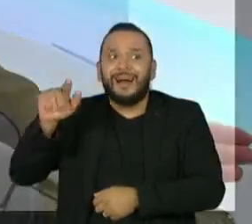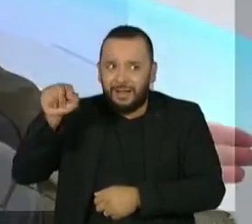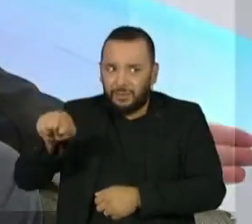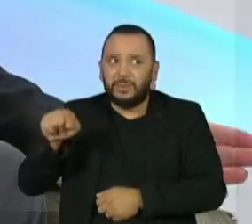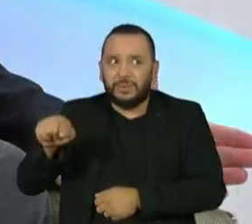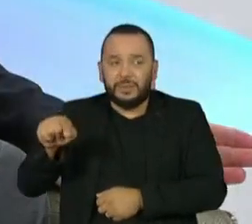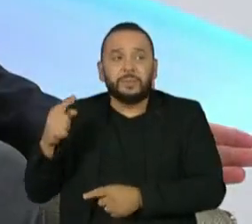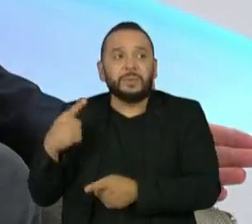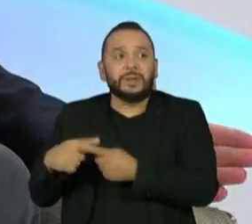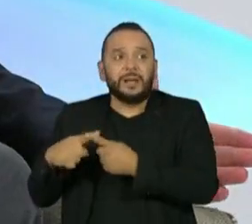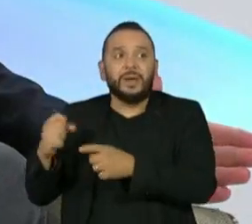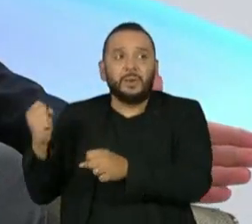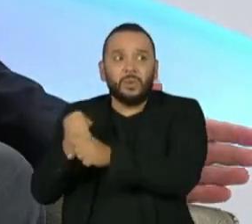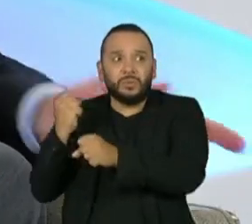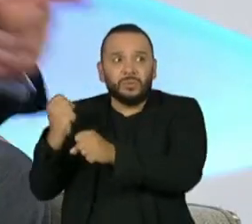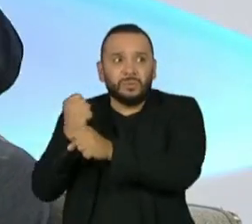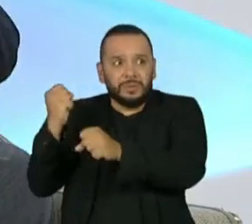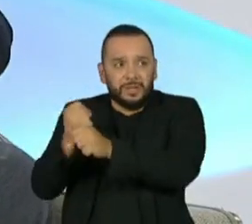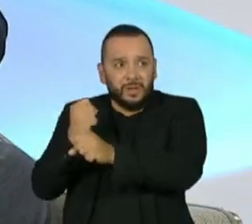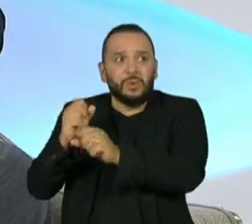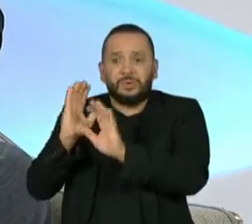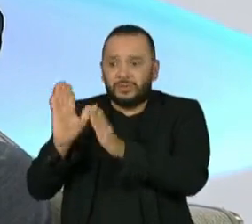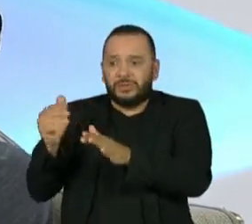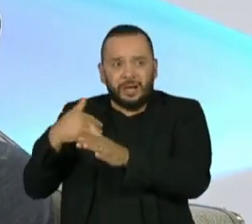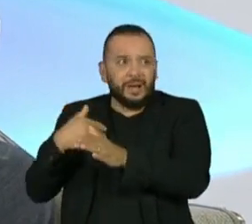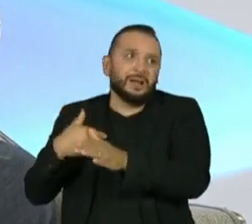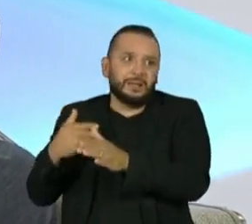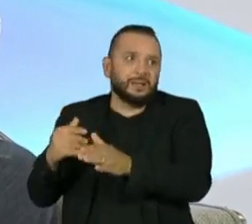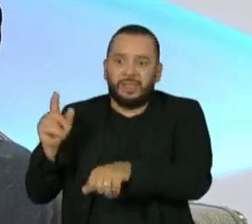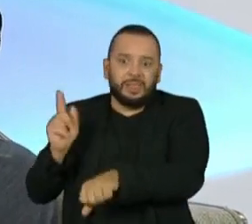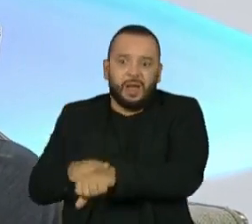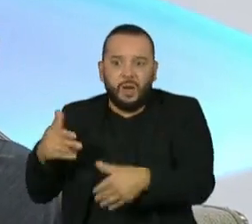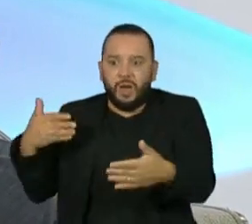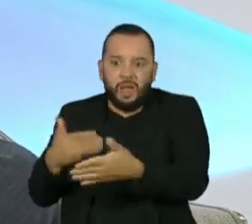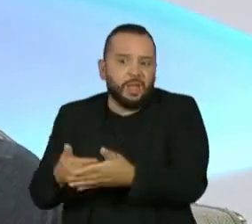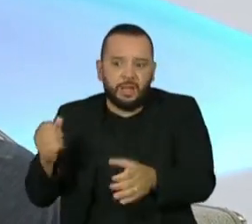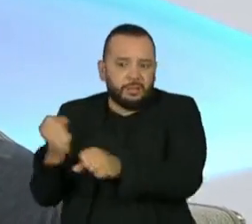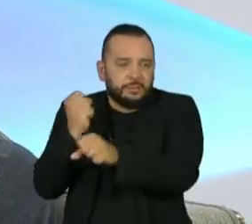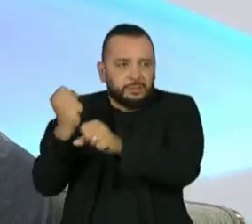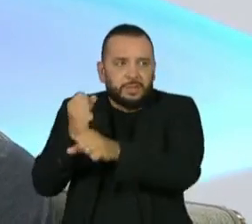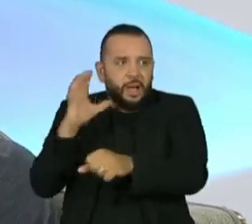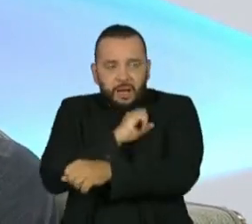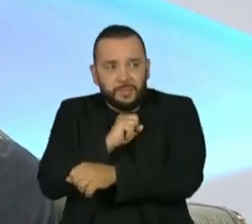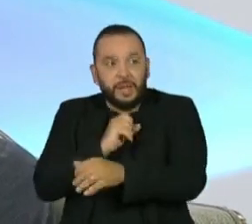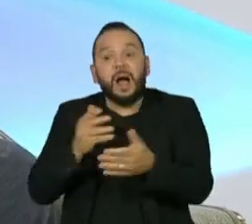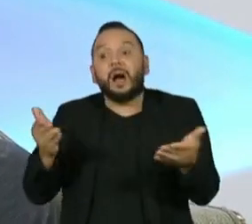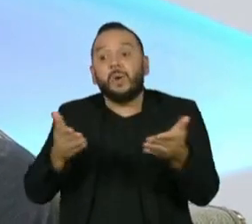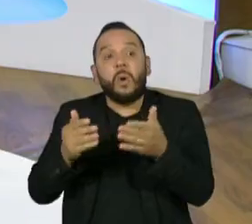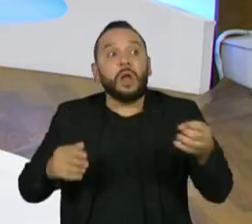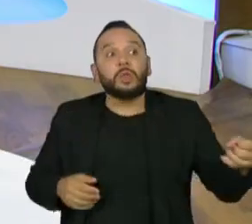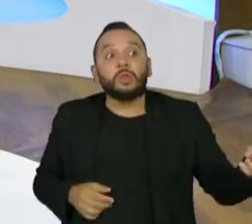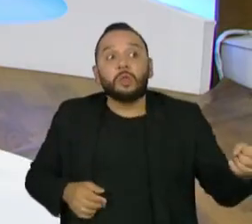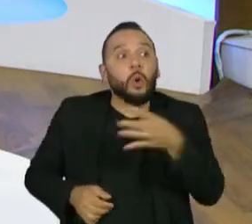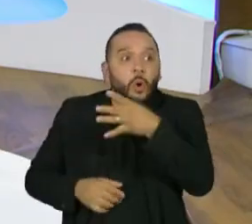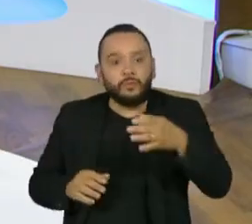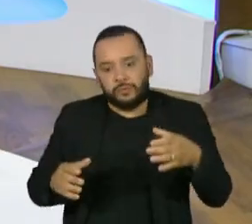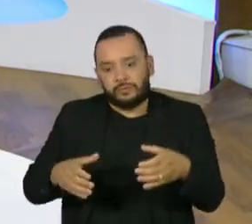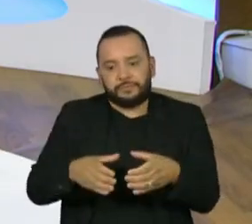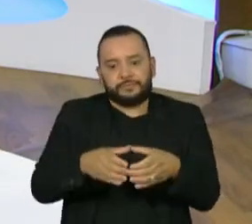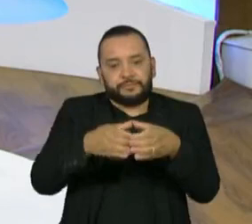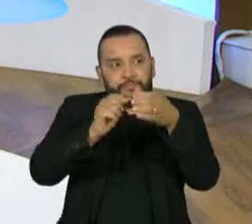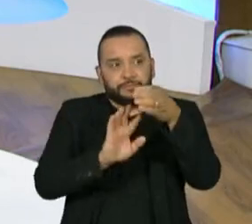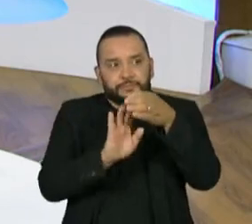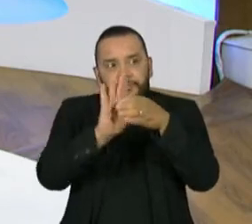prazo dessas concessões vence agora então eu acho que a visão que eu tenho aqui as técnicas que vão entrar no projeto da